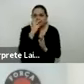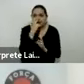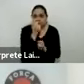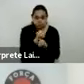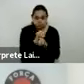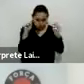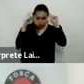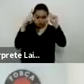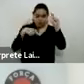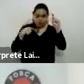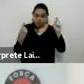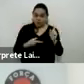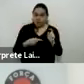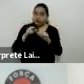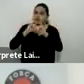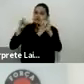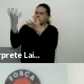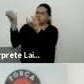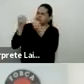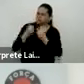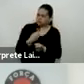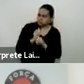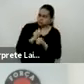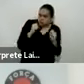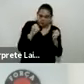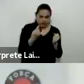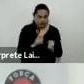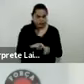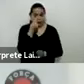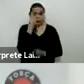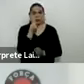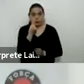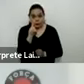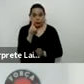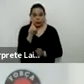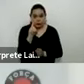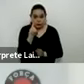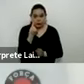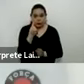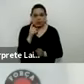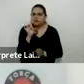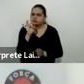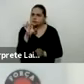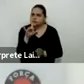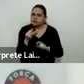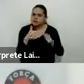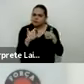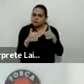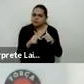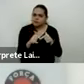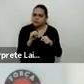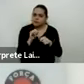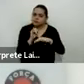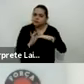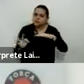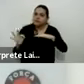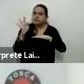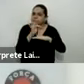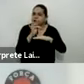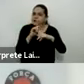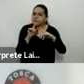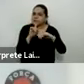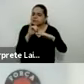nossa existência. Não só na nossa existência aqui dos trabalhadores formais, como dos informais também, porque tudo